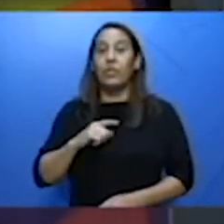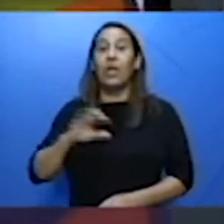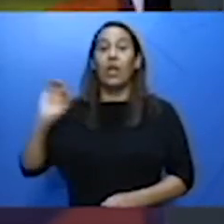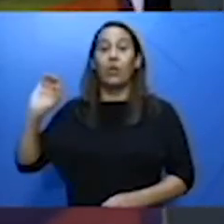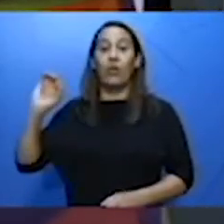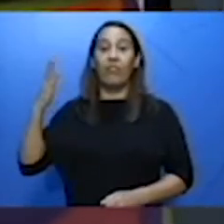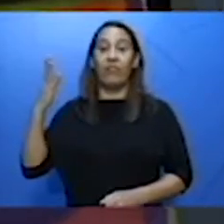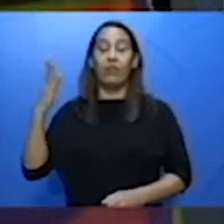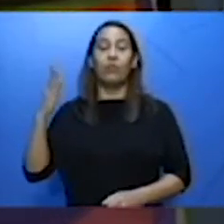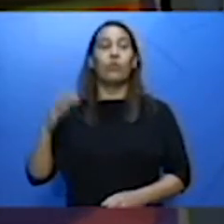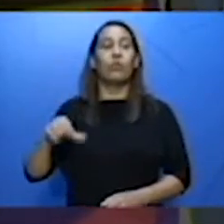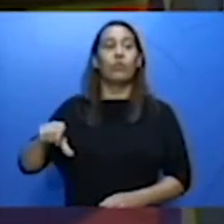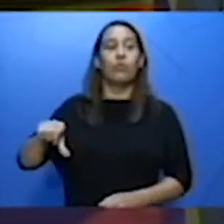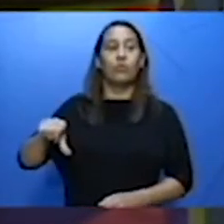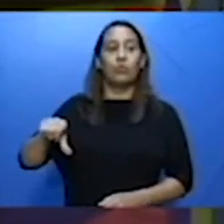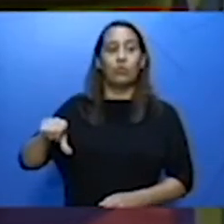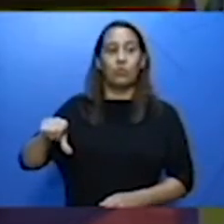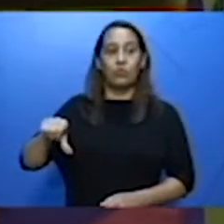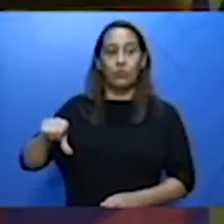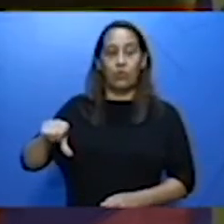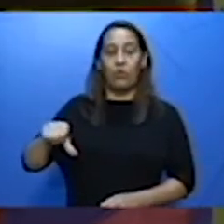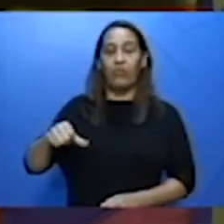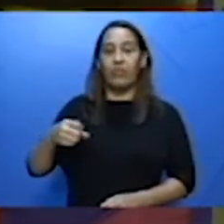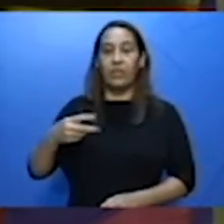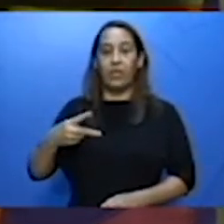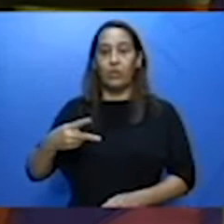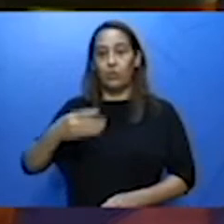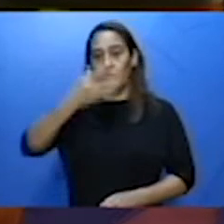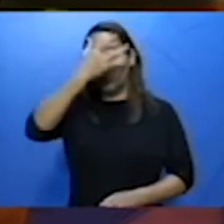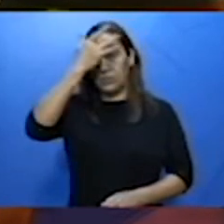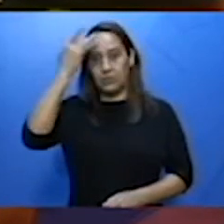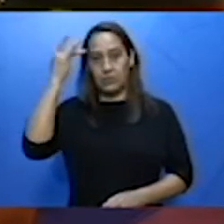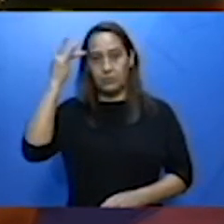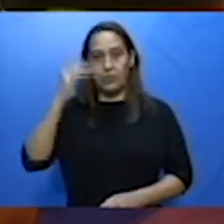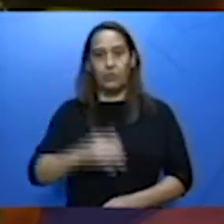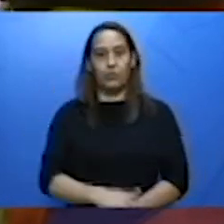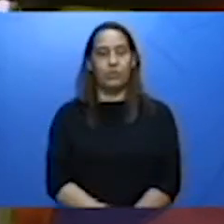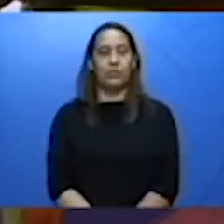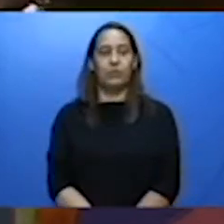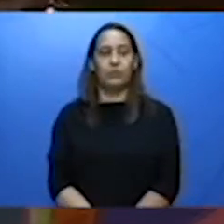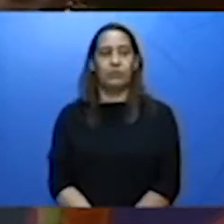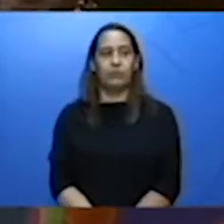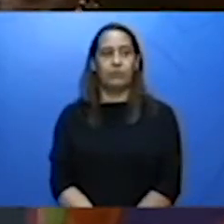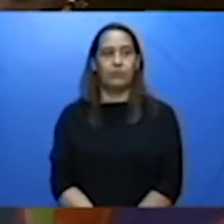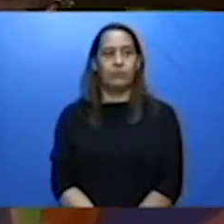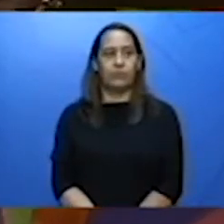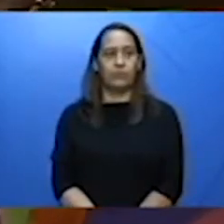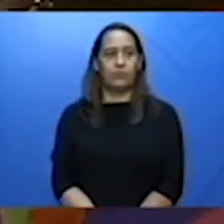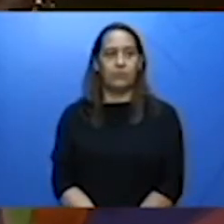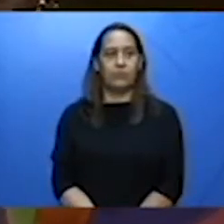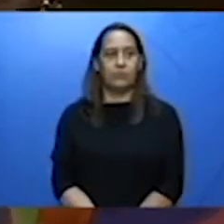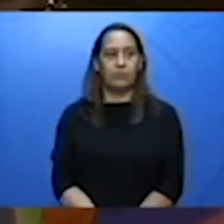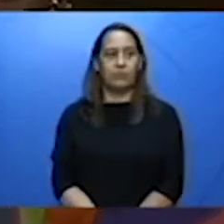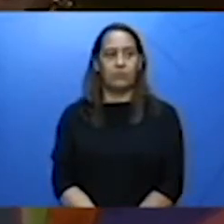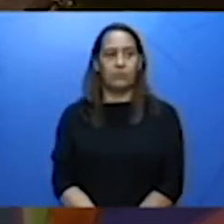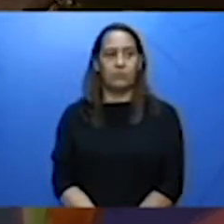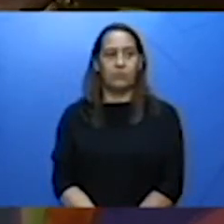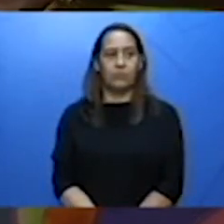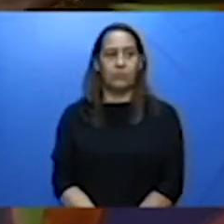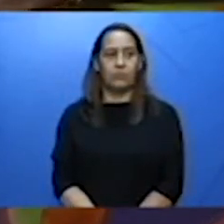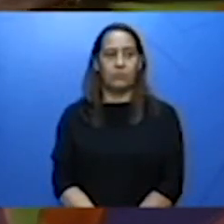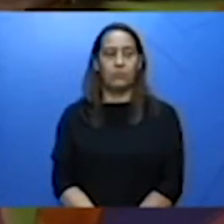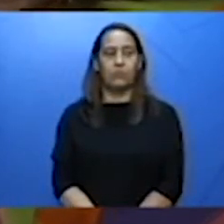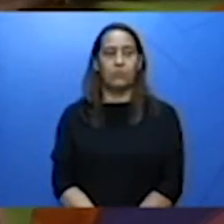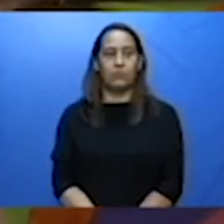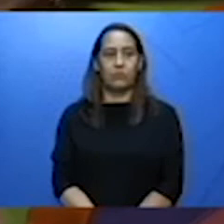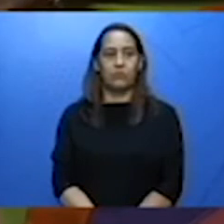evento? Participaram do evento 92 pessoas. Ou você pode pôr só essa parte, tá